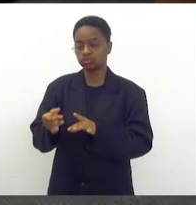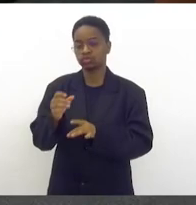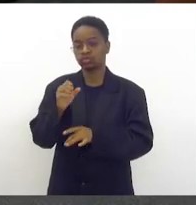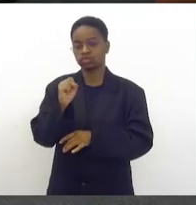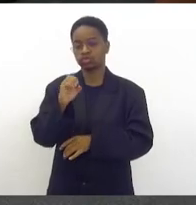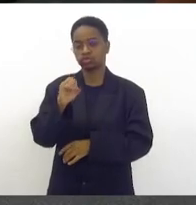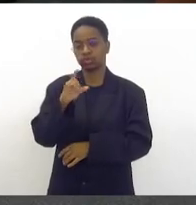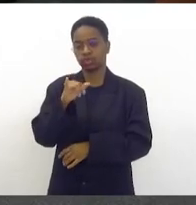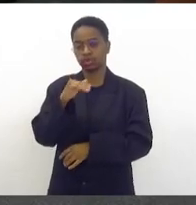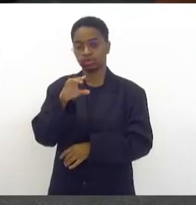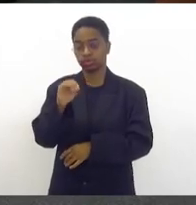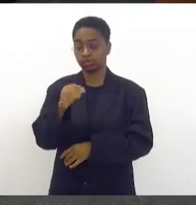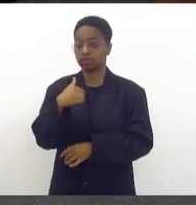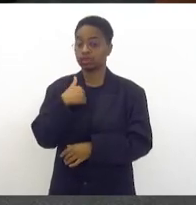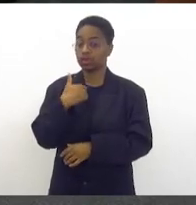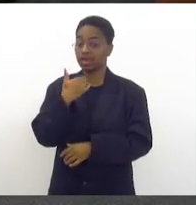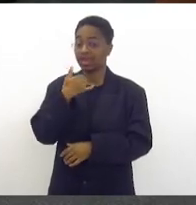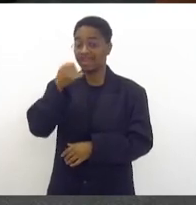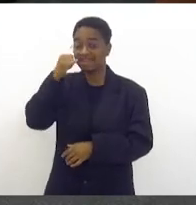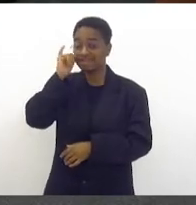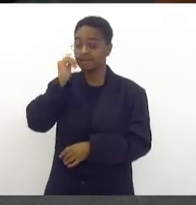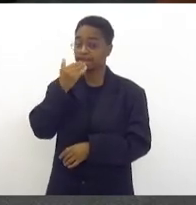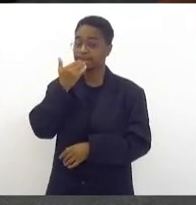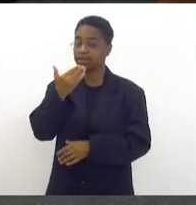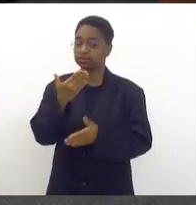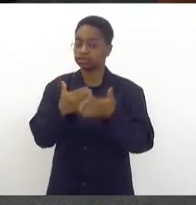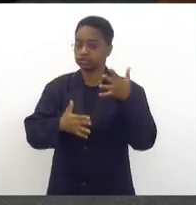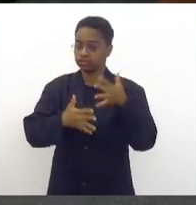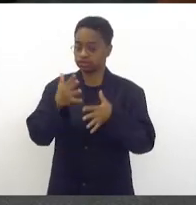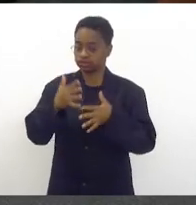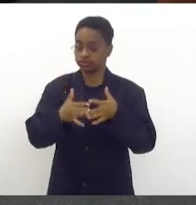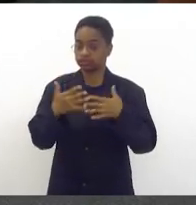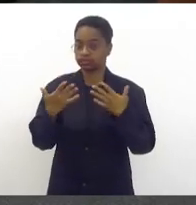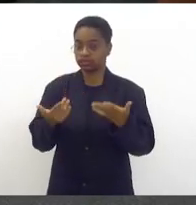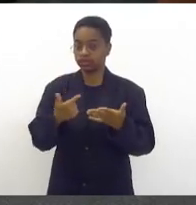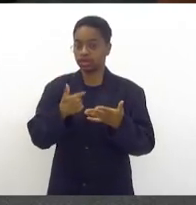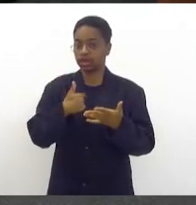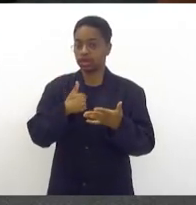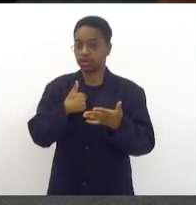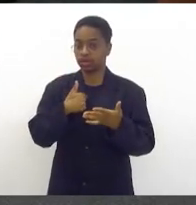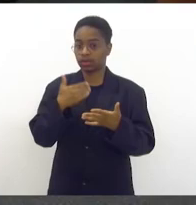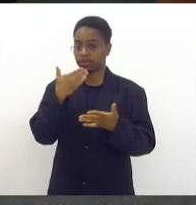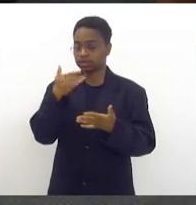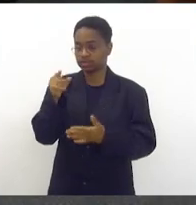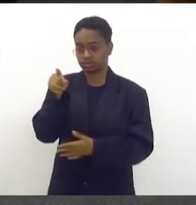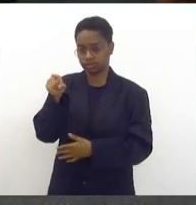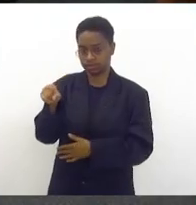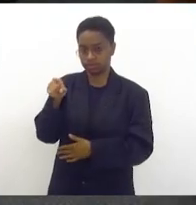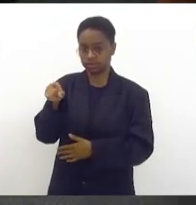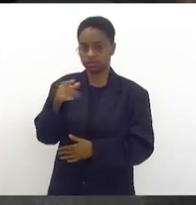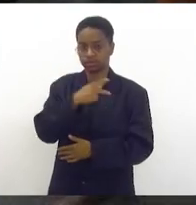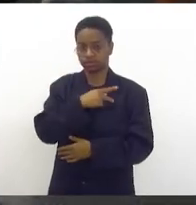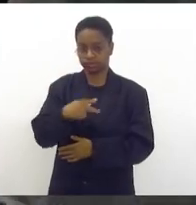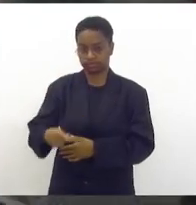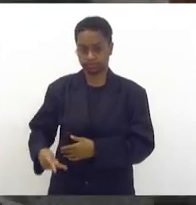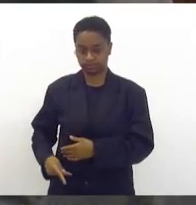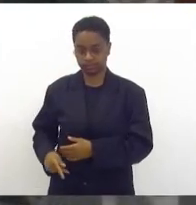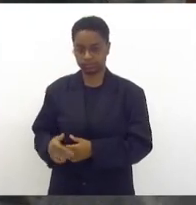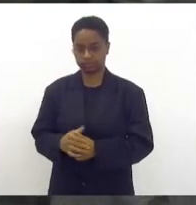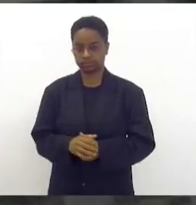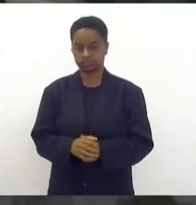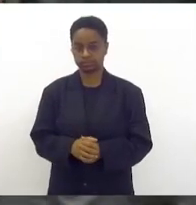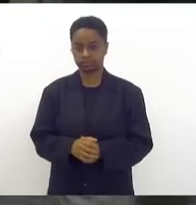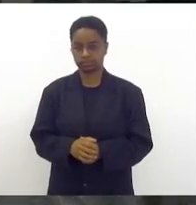não pedir a prejudicabilidade, então eu vou requerer a Vossa Excelência, presidente,